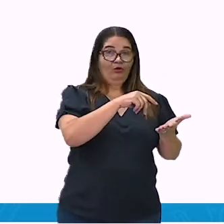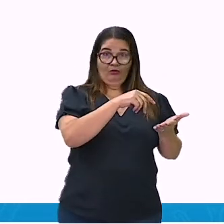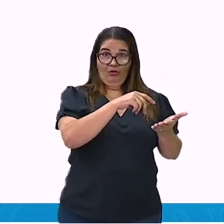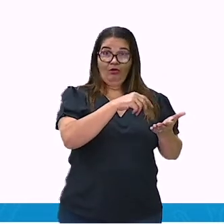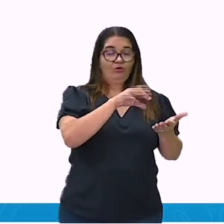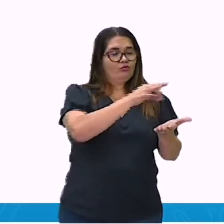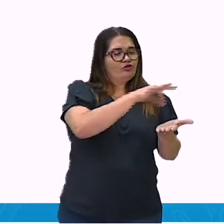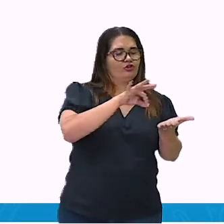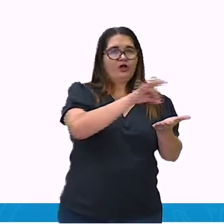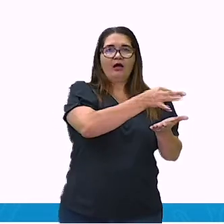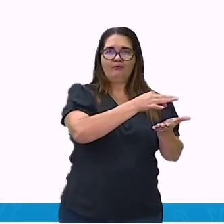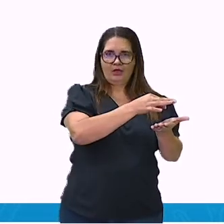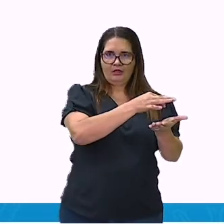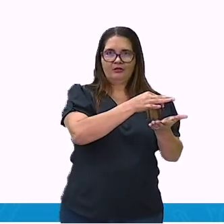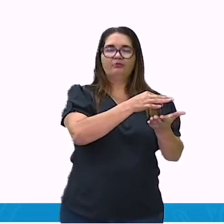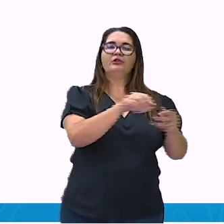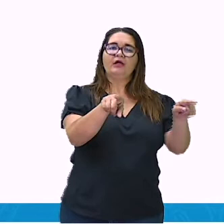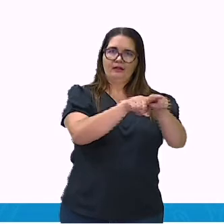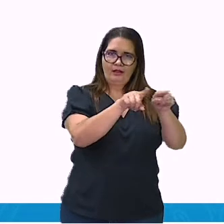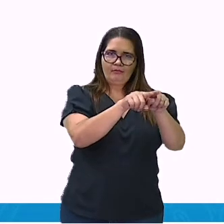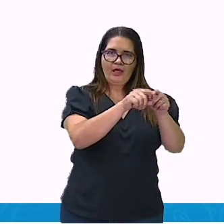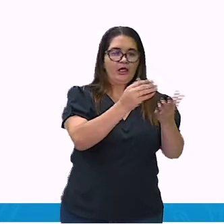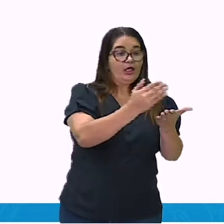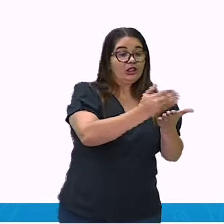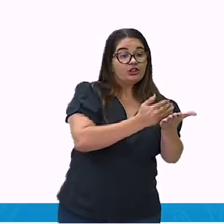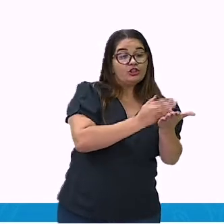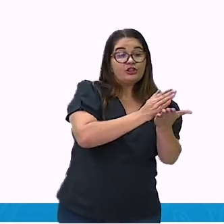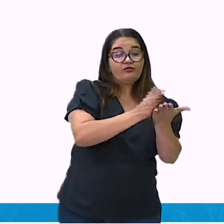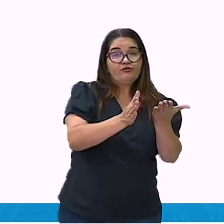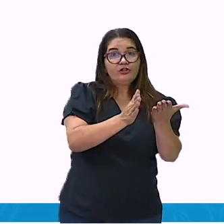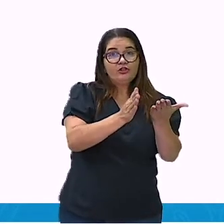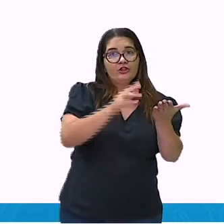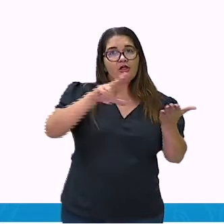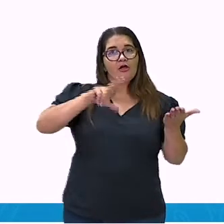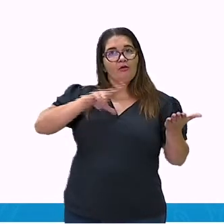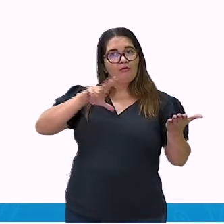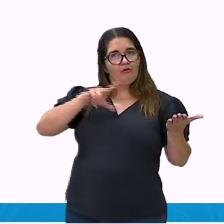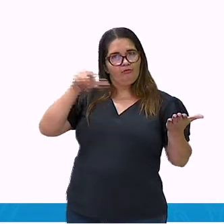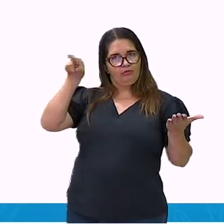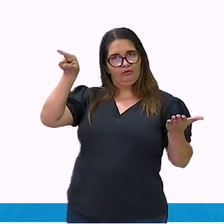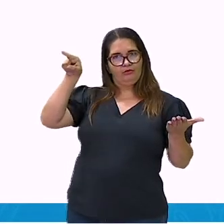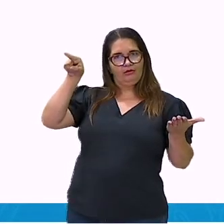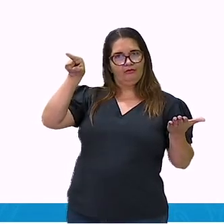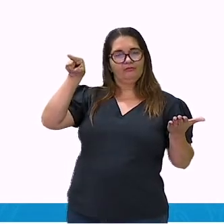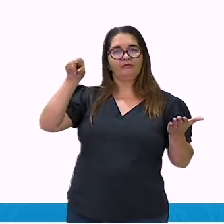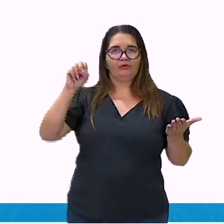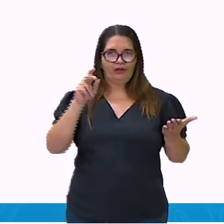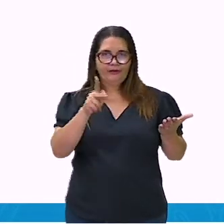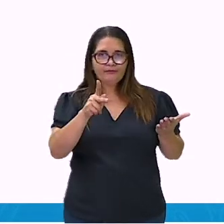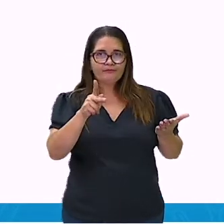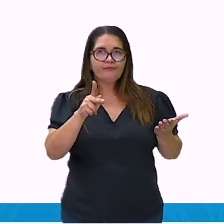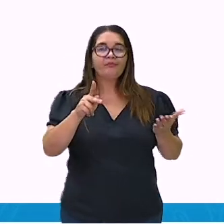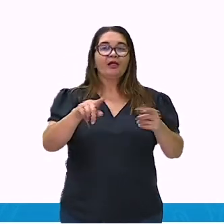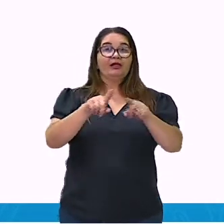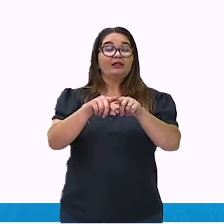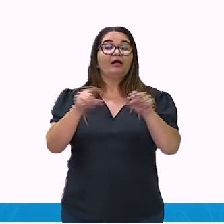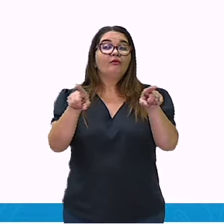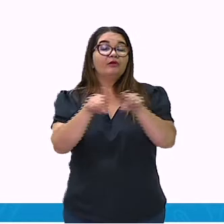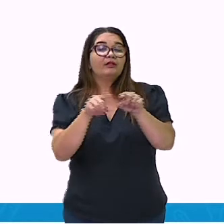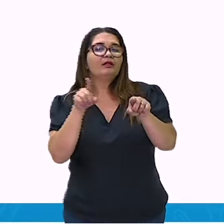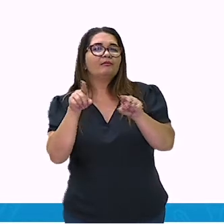não tinham descoberto metais preciosos significativos para exploração.